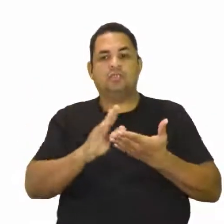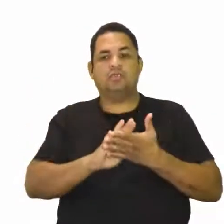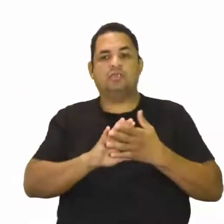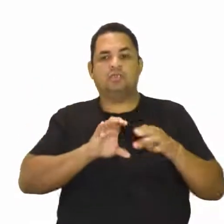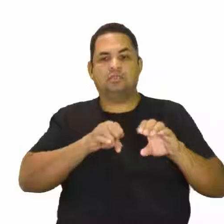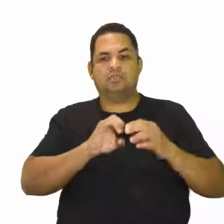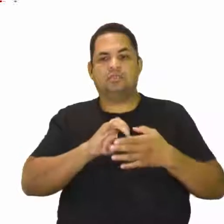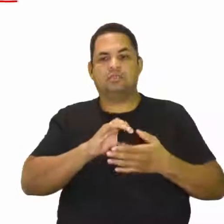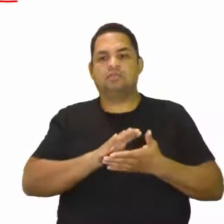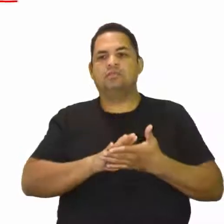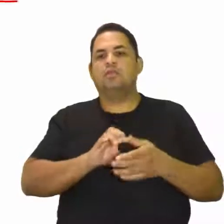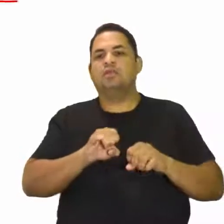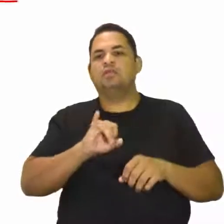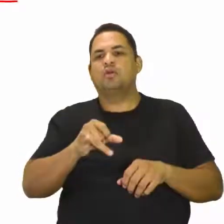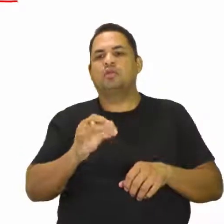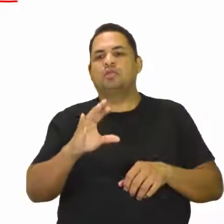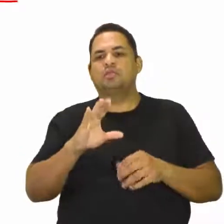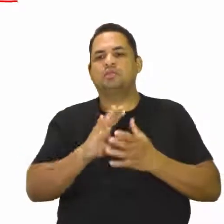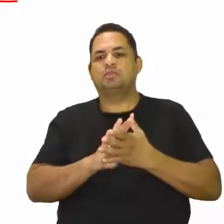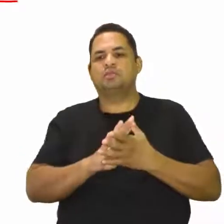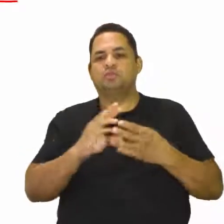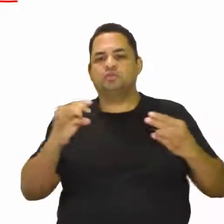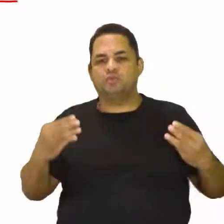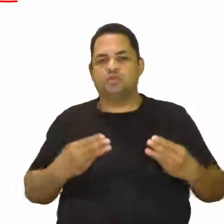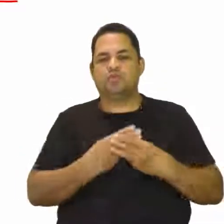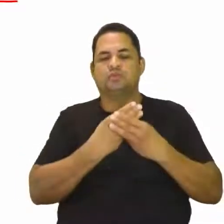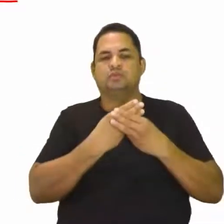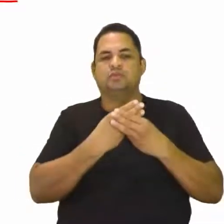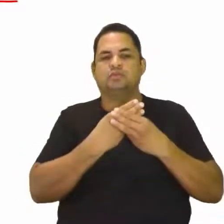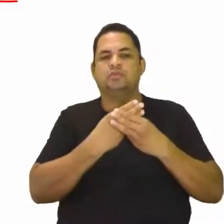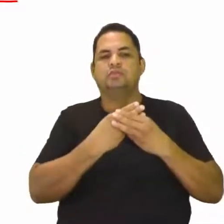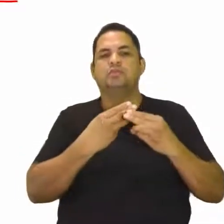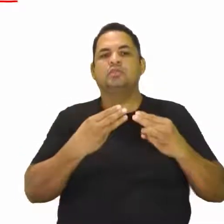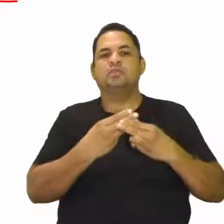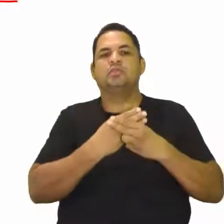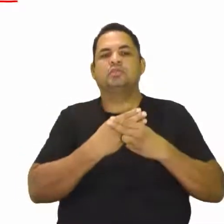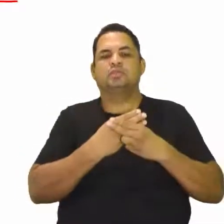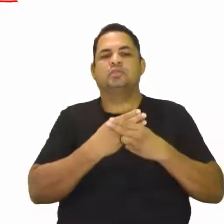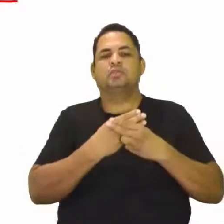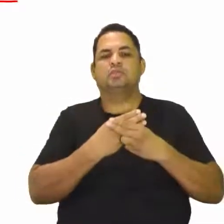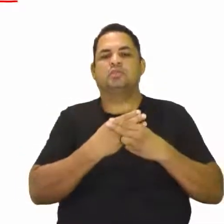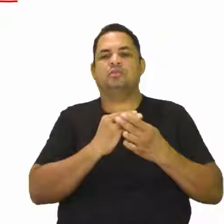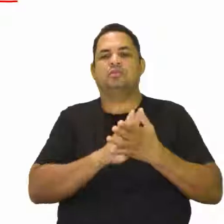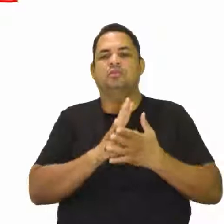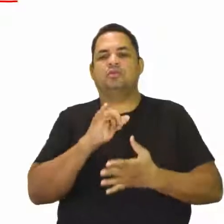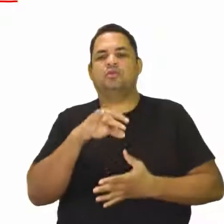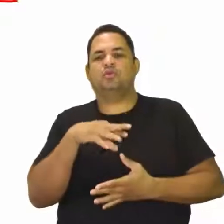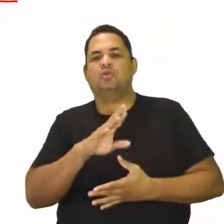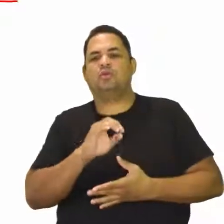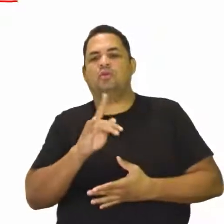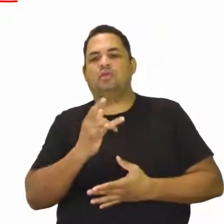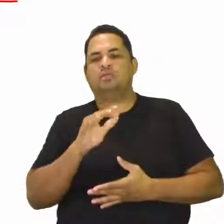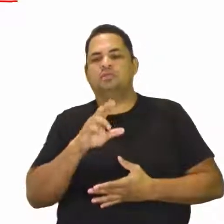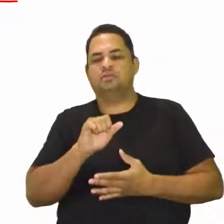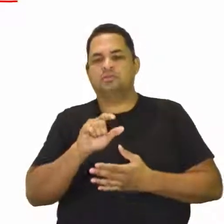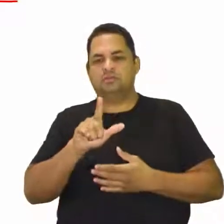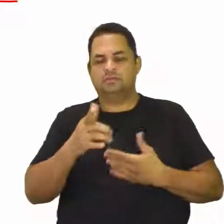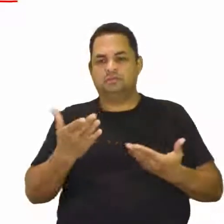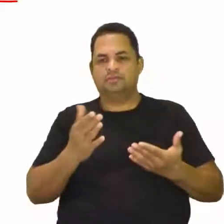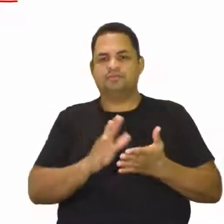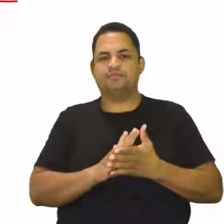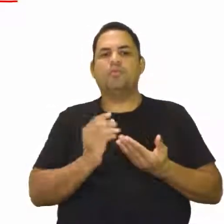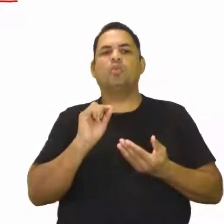Theodor Herzl. Então, esse jornalista, ele traz esse movimento sionista.